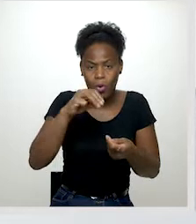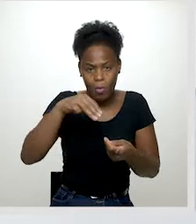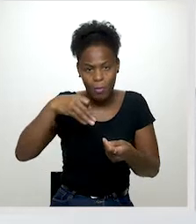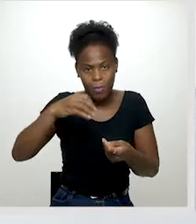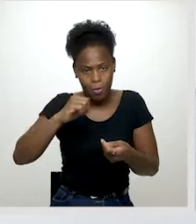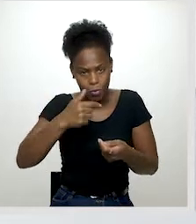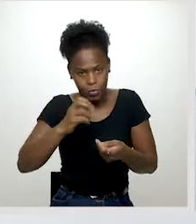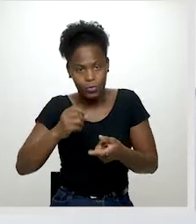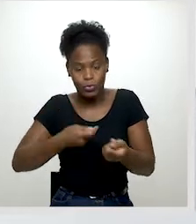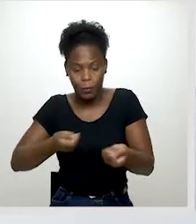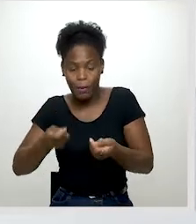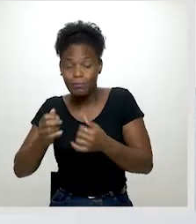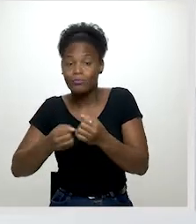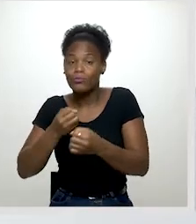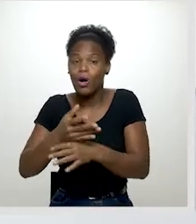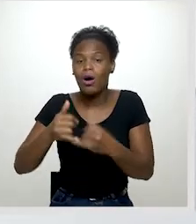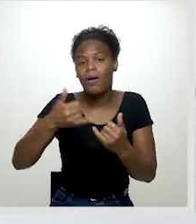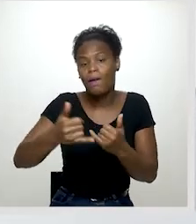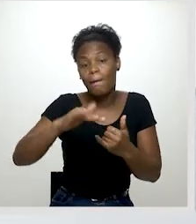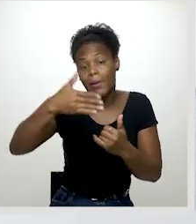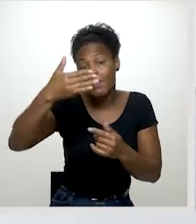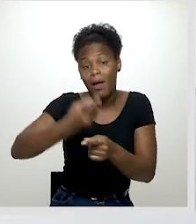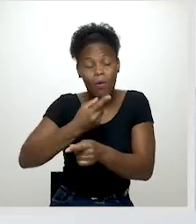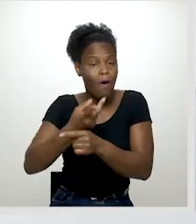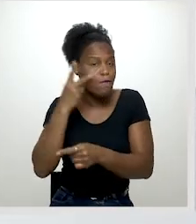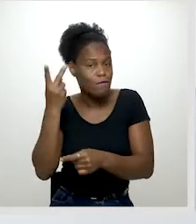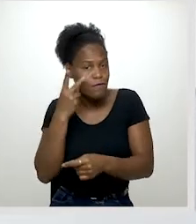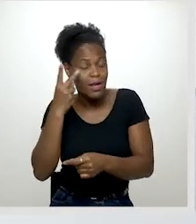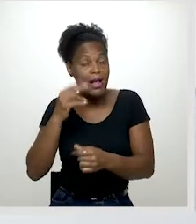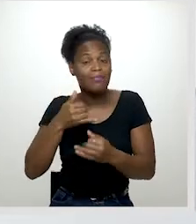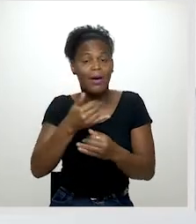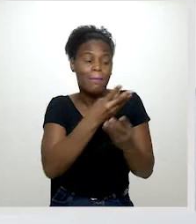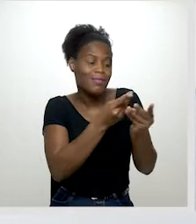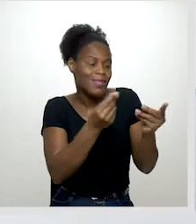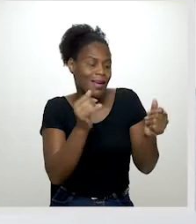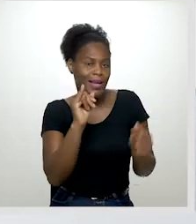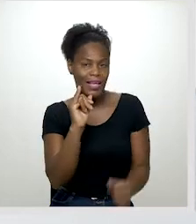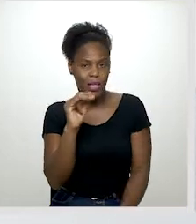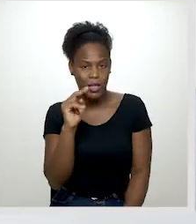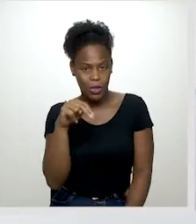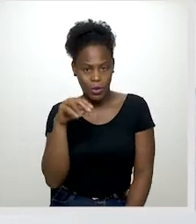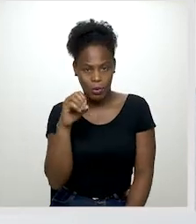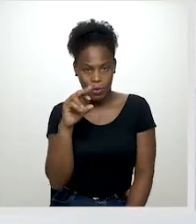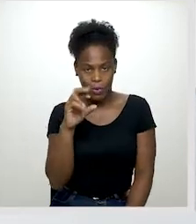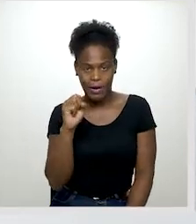posteriormente os primeiros seres vivos, a partir da matéria inorgânica.